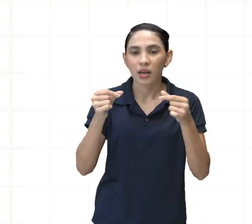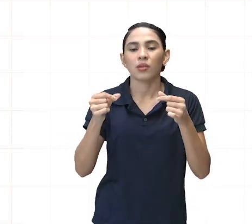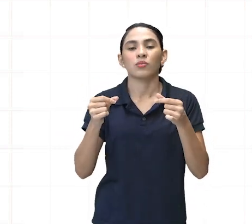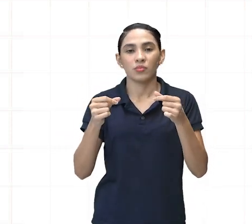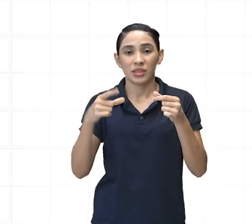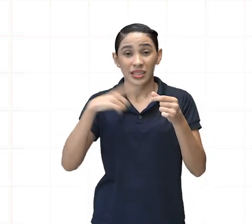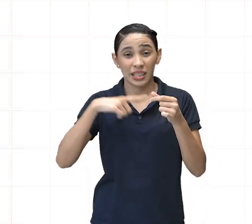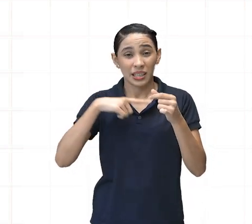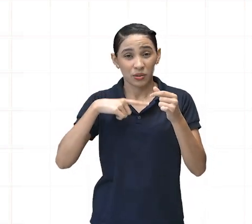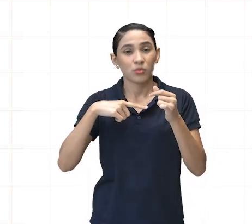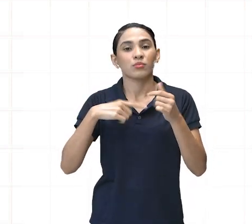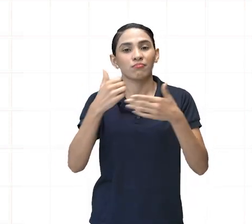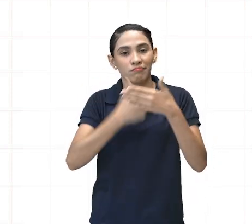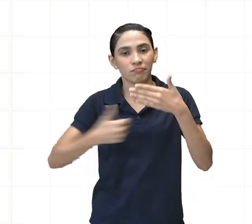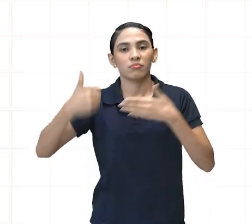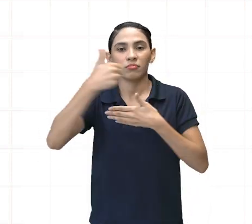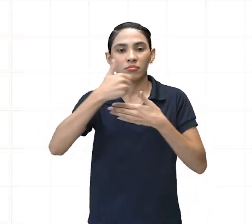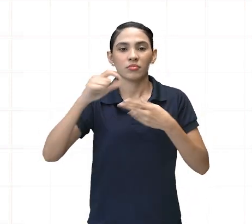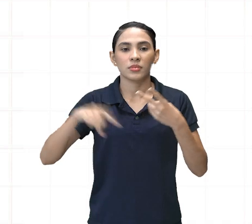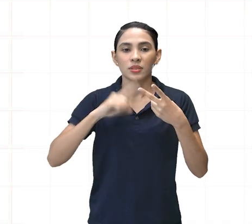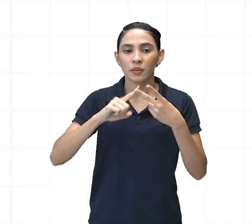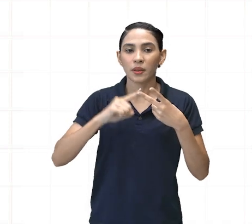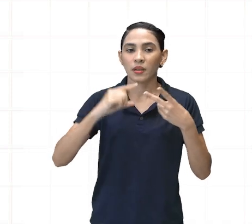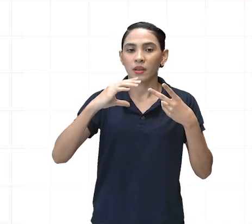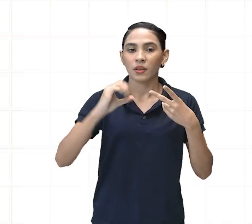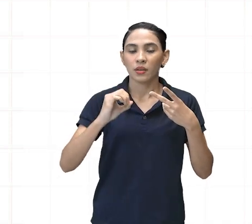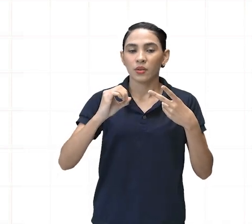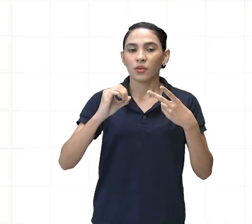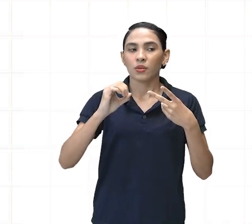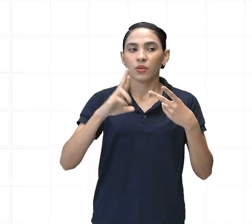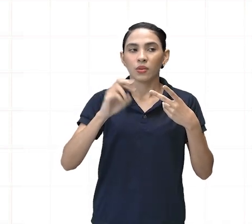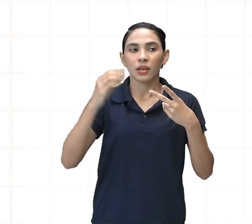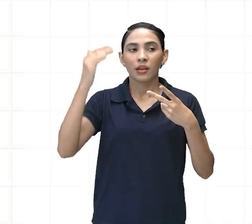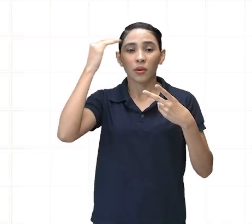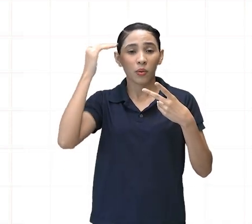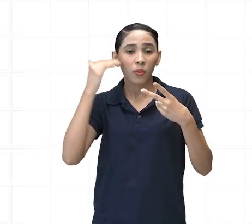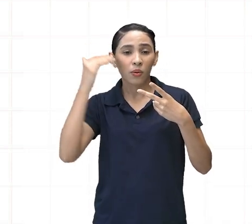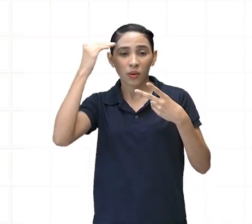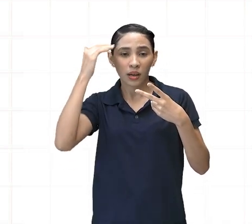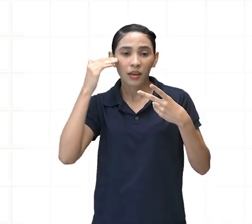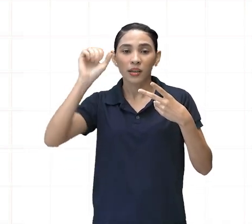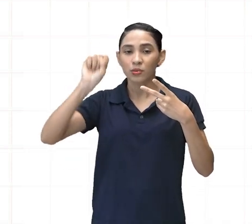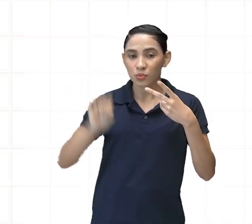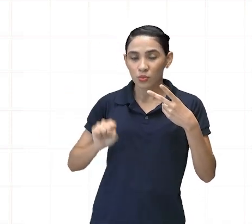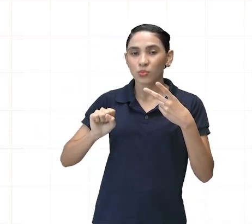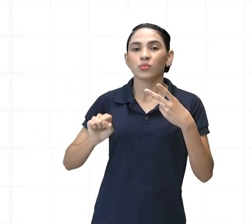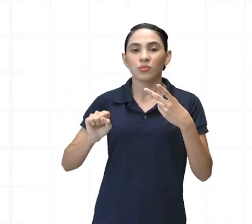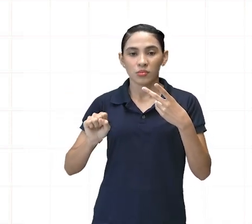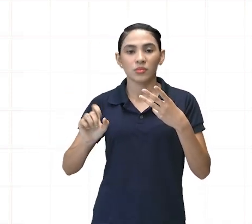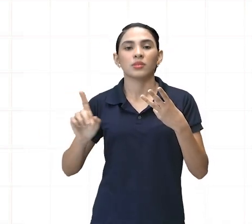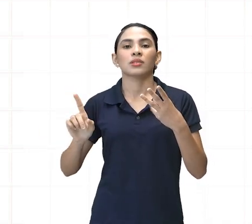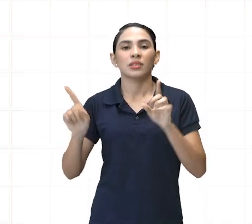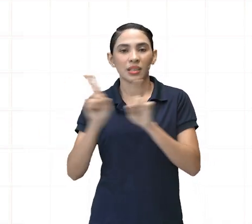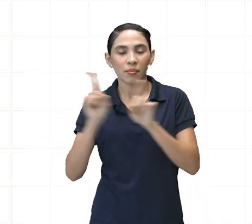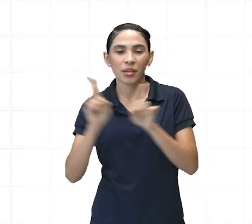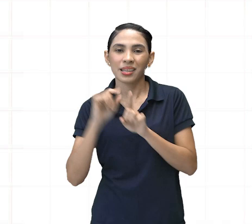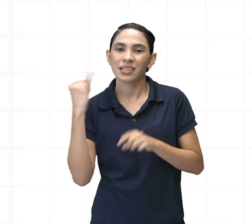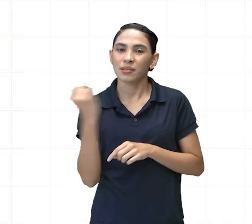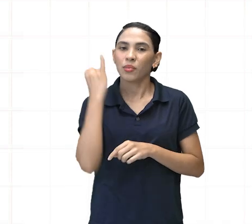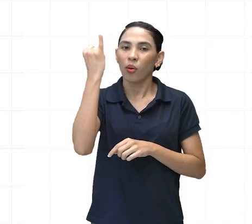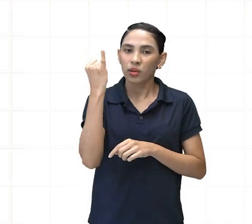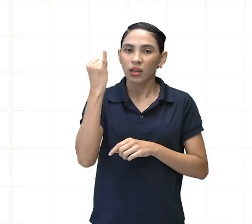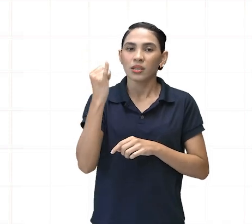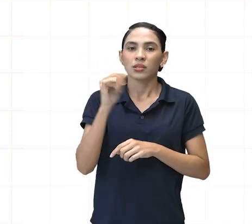Japão tendo destaque, né, a Coreia do Sul, né, aí se inserindo nessa importância do